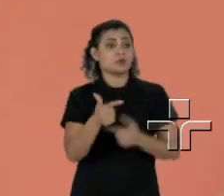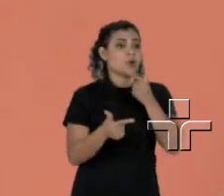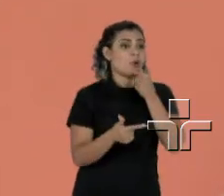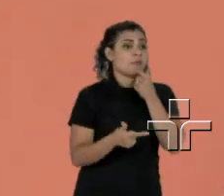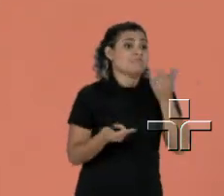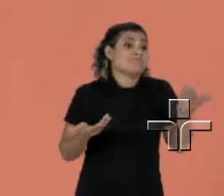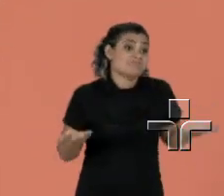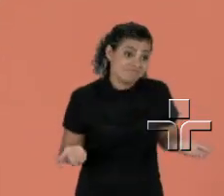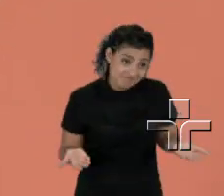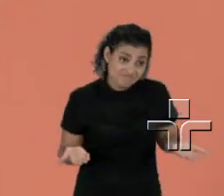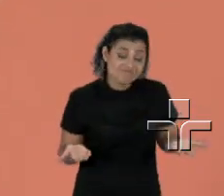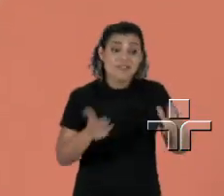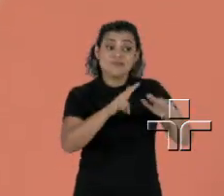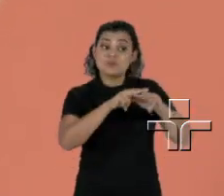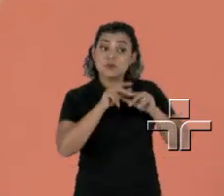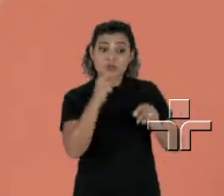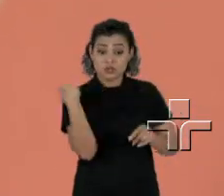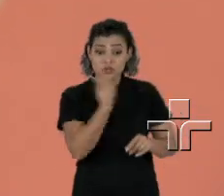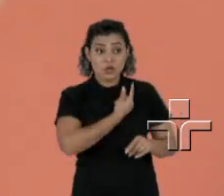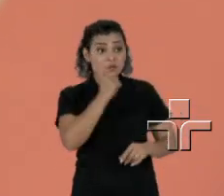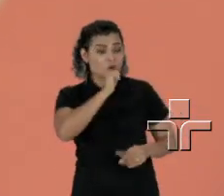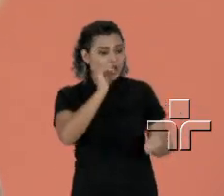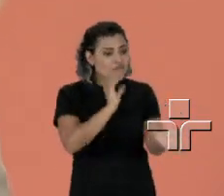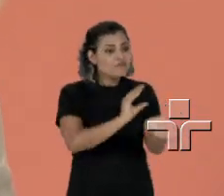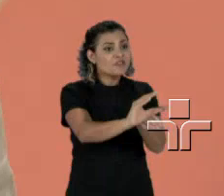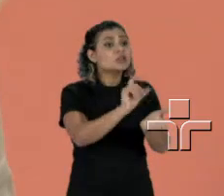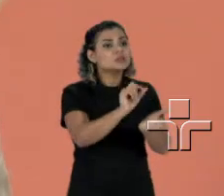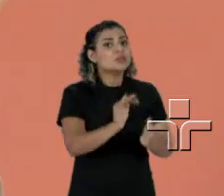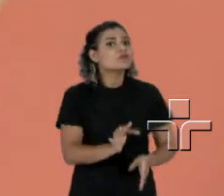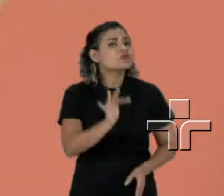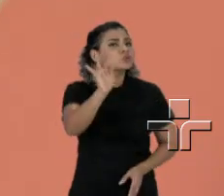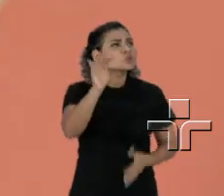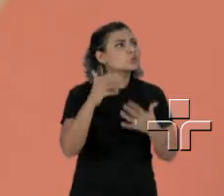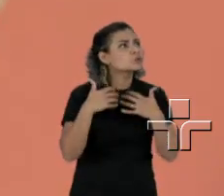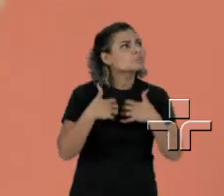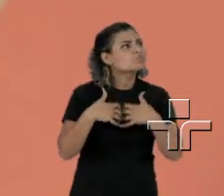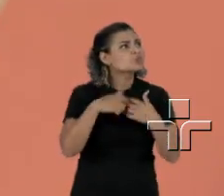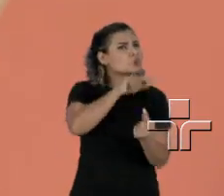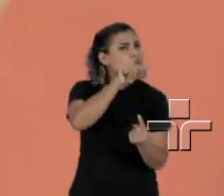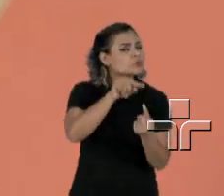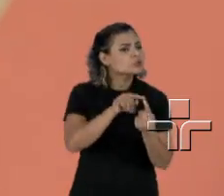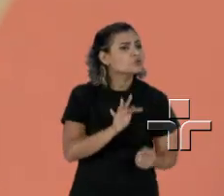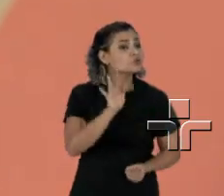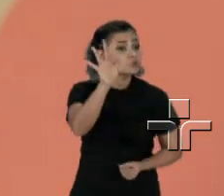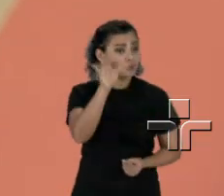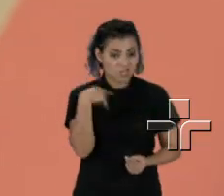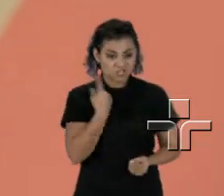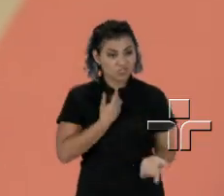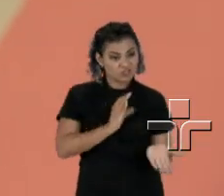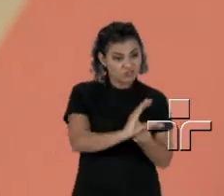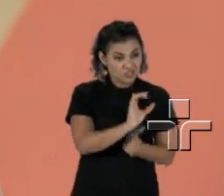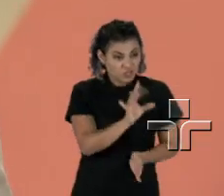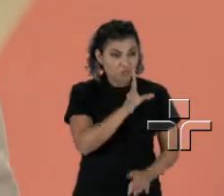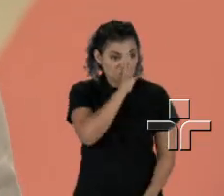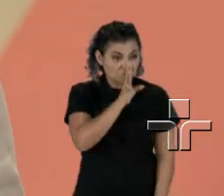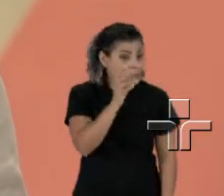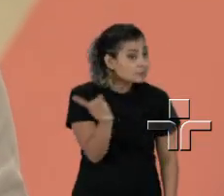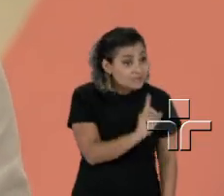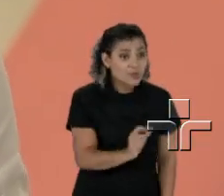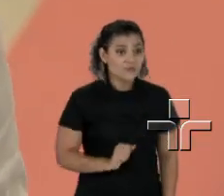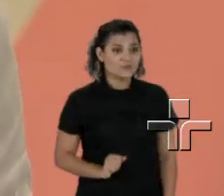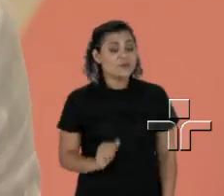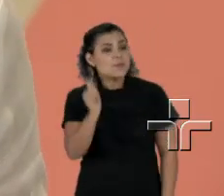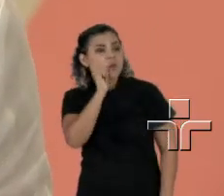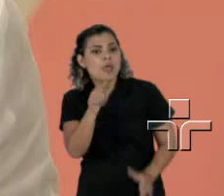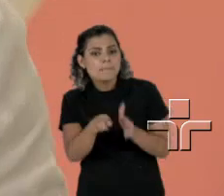por exemplo a gente investe pensando no longo prazo a gente tem um objetivo a gente investe só por investir a mulher